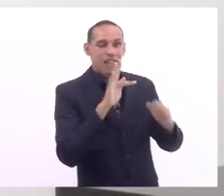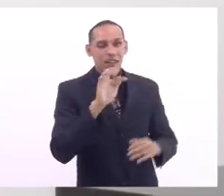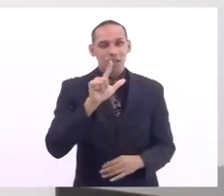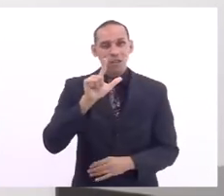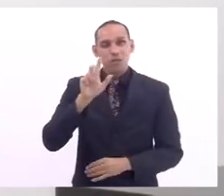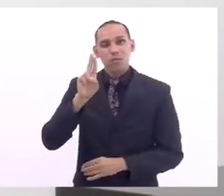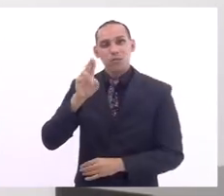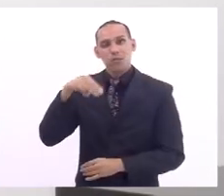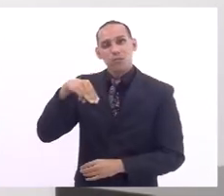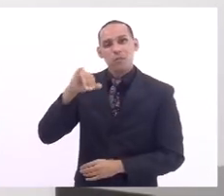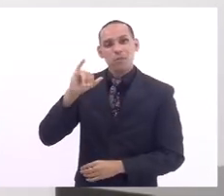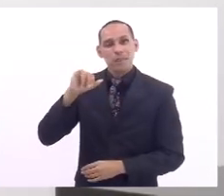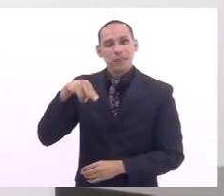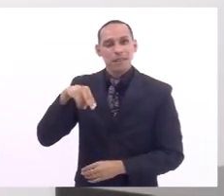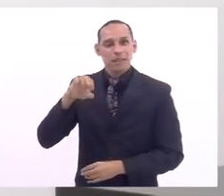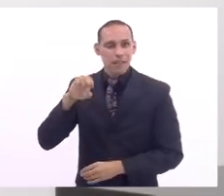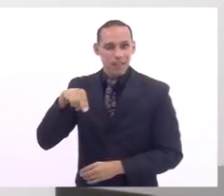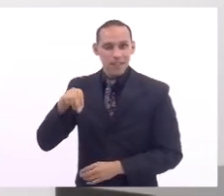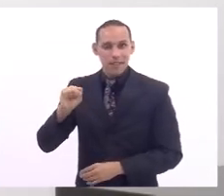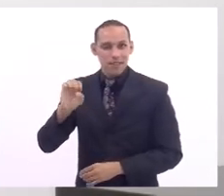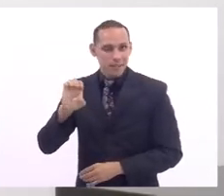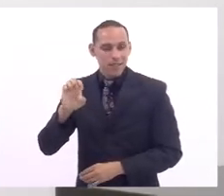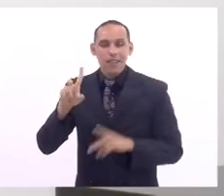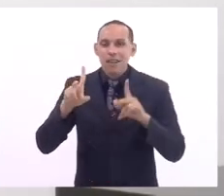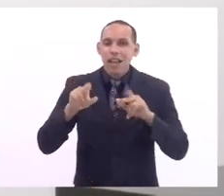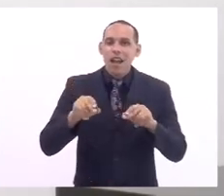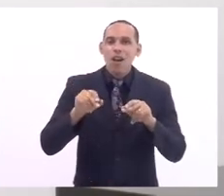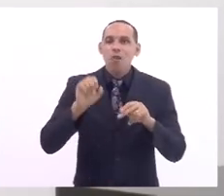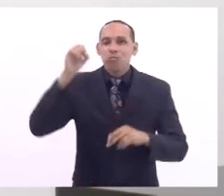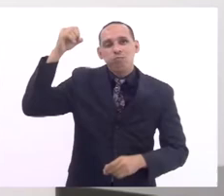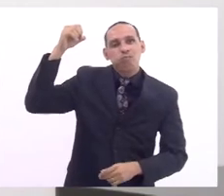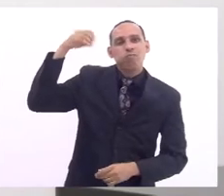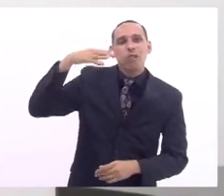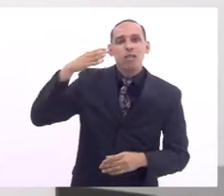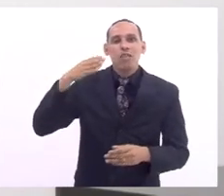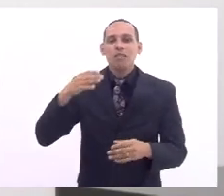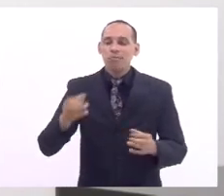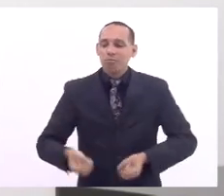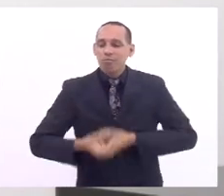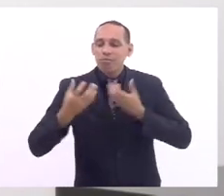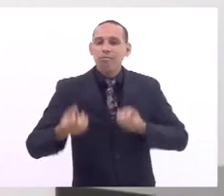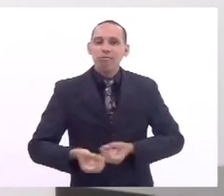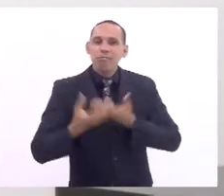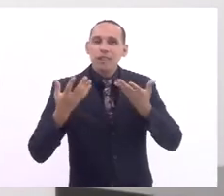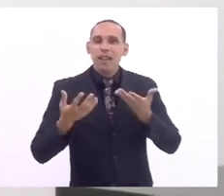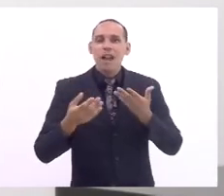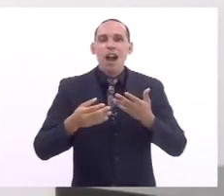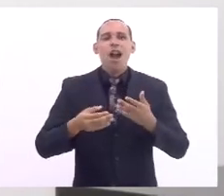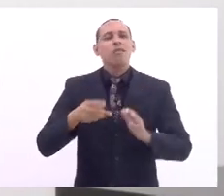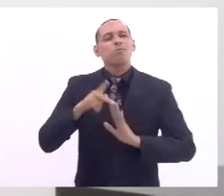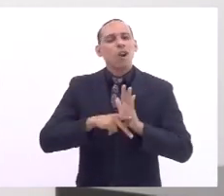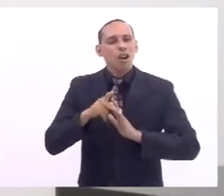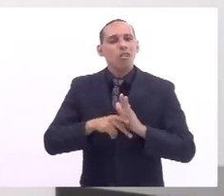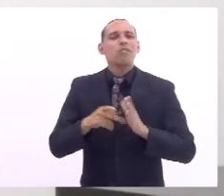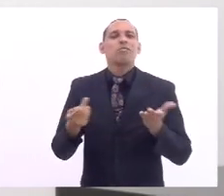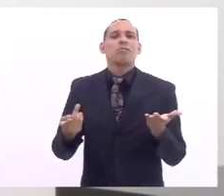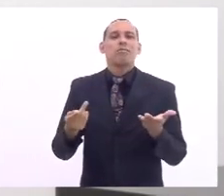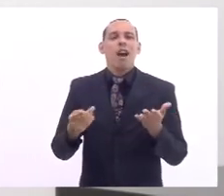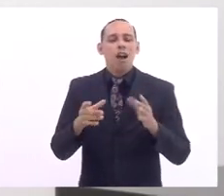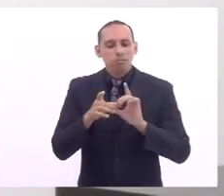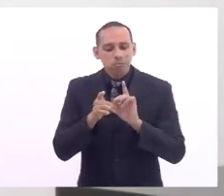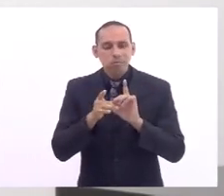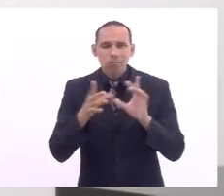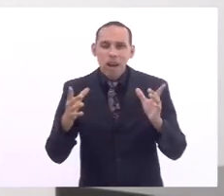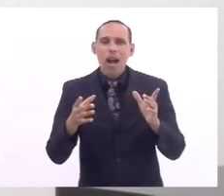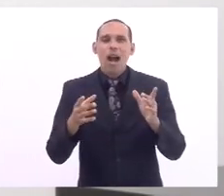hoje é farol inspiração para a construção de um projeto de sociedade mais justa democrática solidária e sustentável que são a